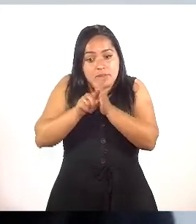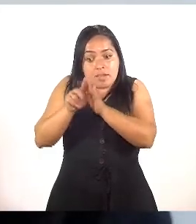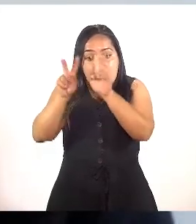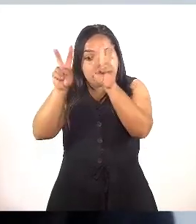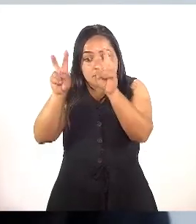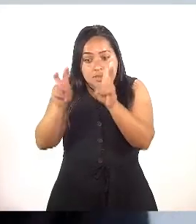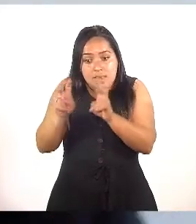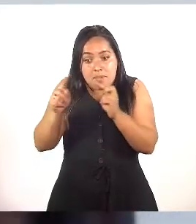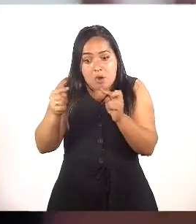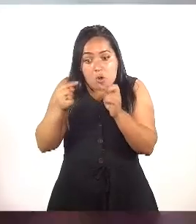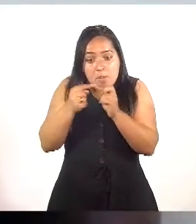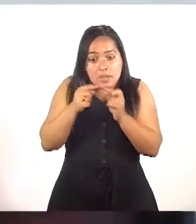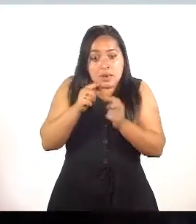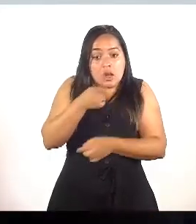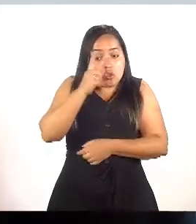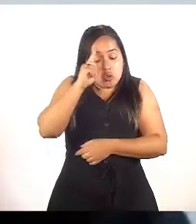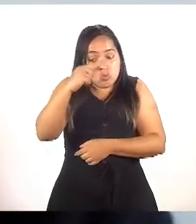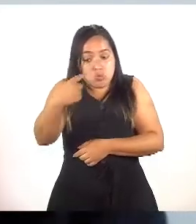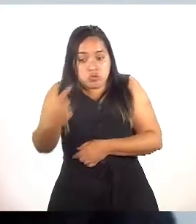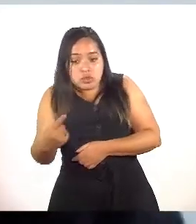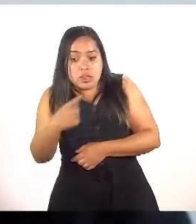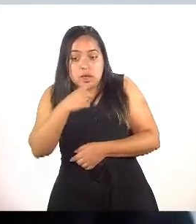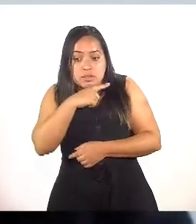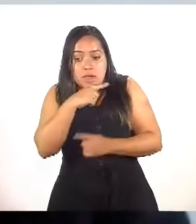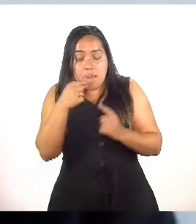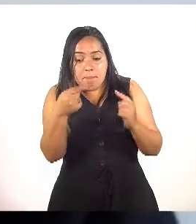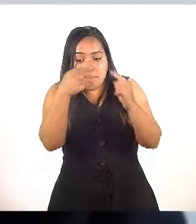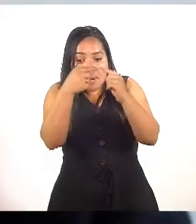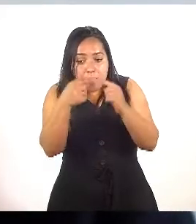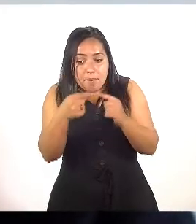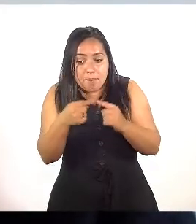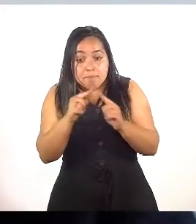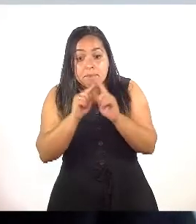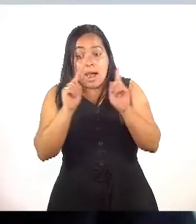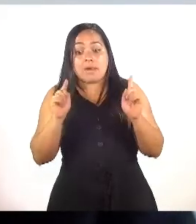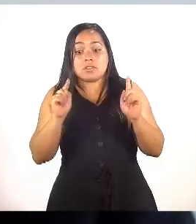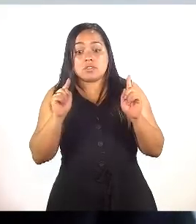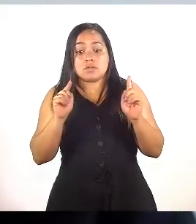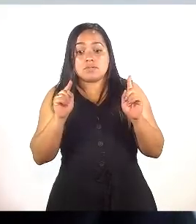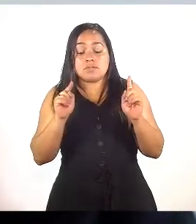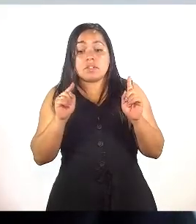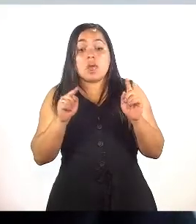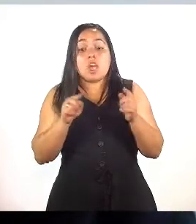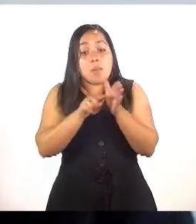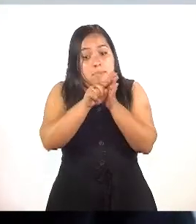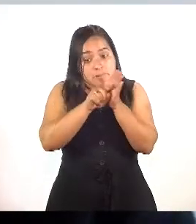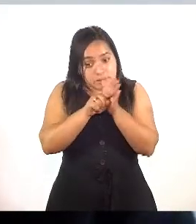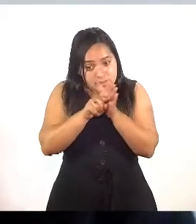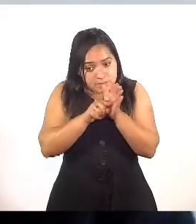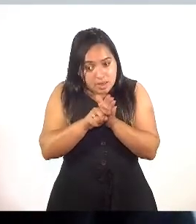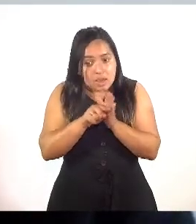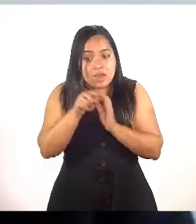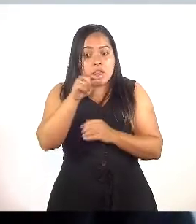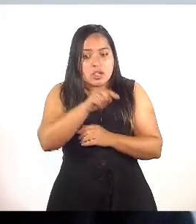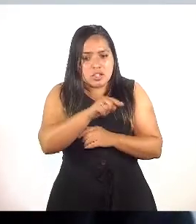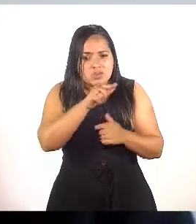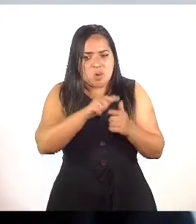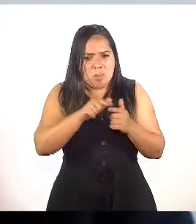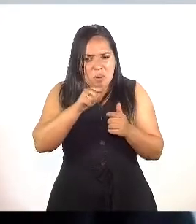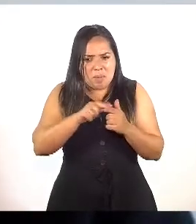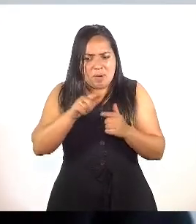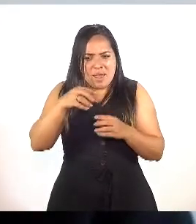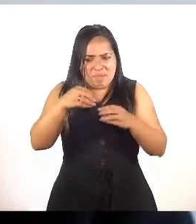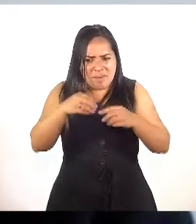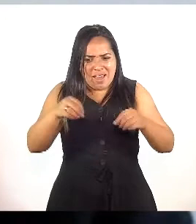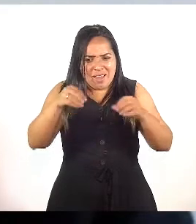acaba no dia a dia, fechado no trabalho ali, a gente acaba não vendo. Eu pesquisei sobre essa questão, que é um drama que o já vive agora,